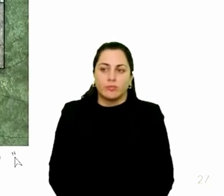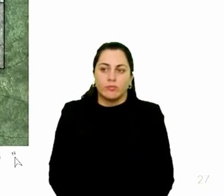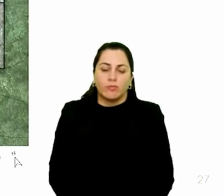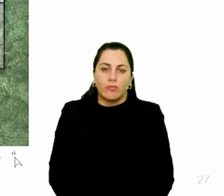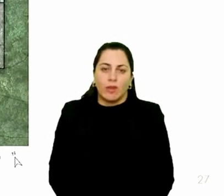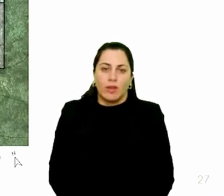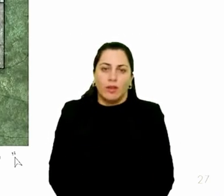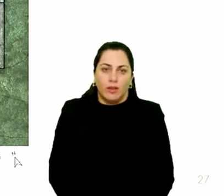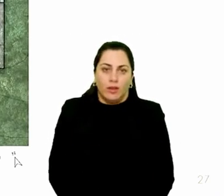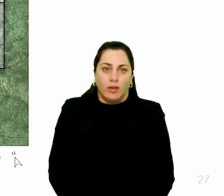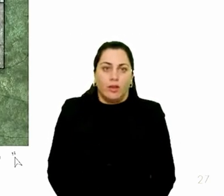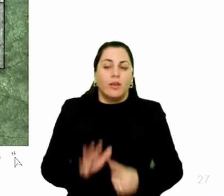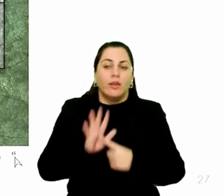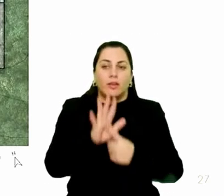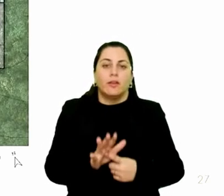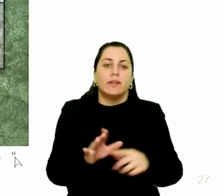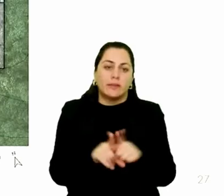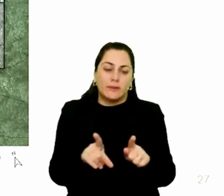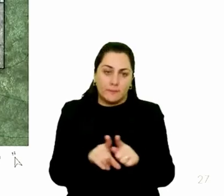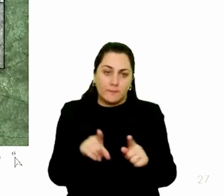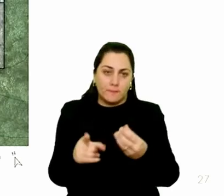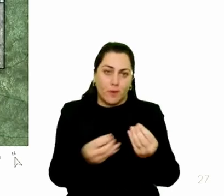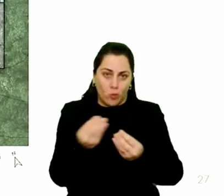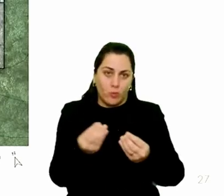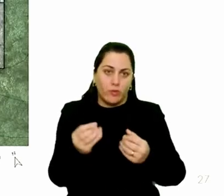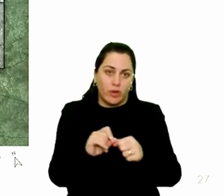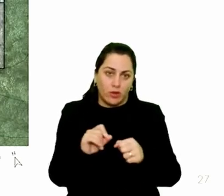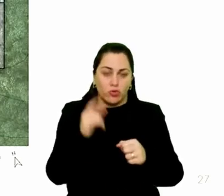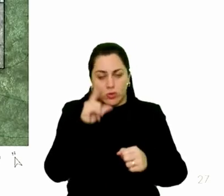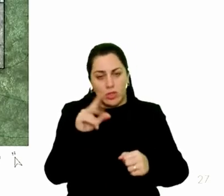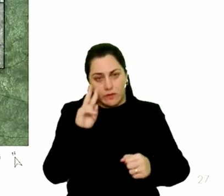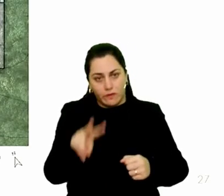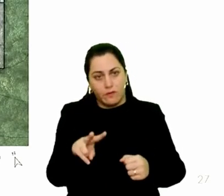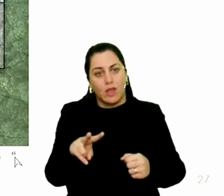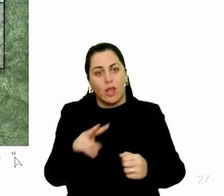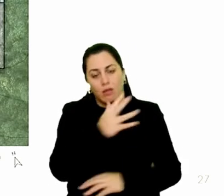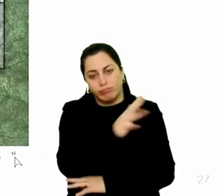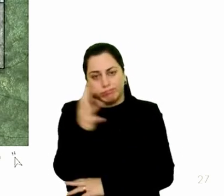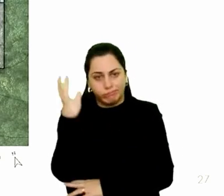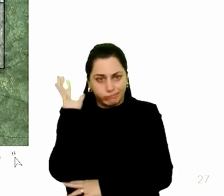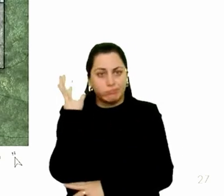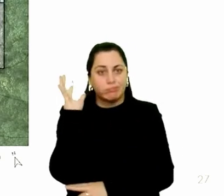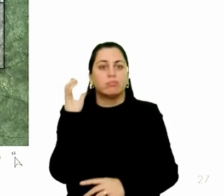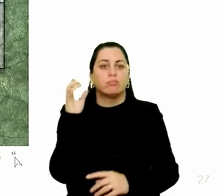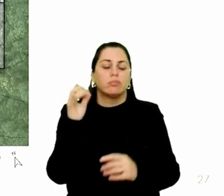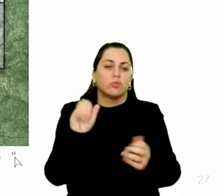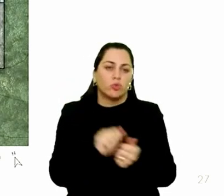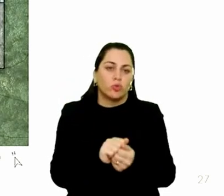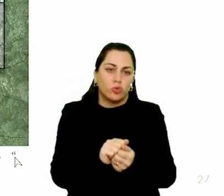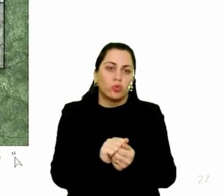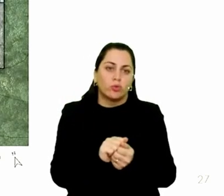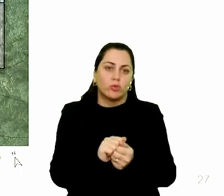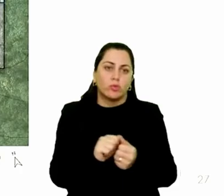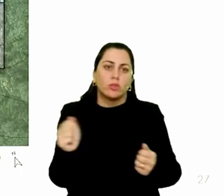Aí, essa ampliação, a implantação dela, né? Então, a gente consegue ver essa relação com as árvores e esse eixo de